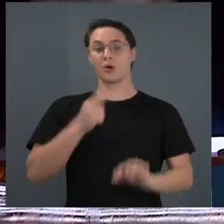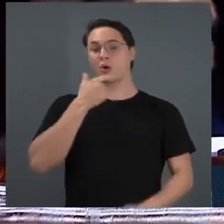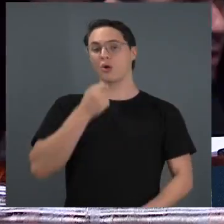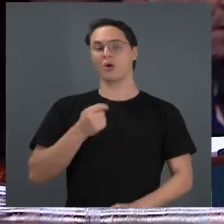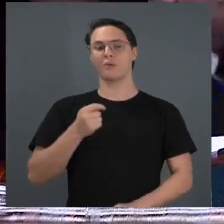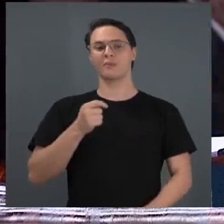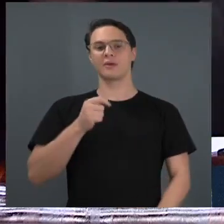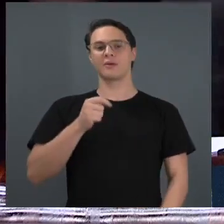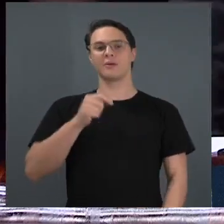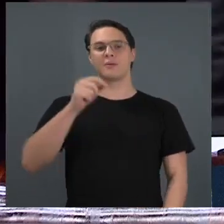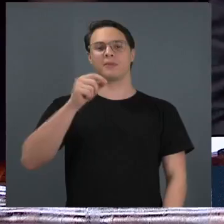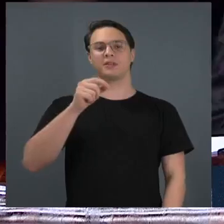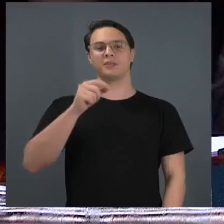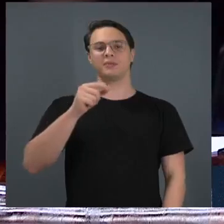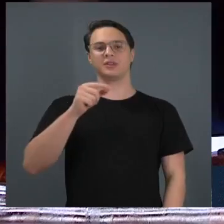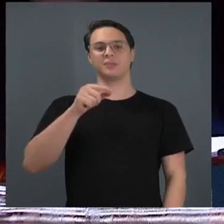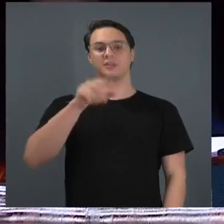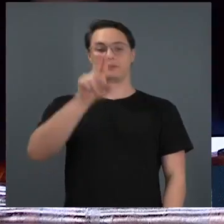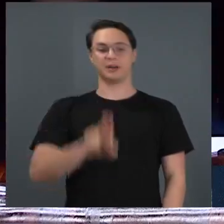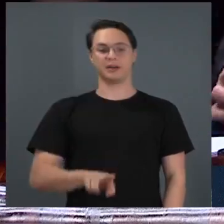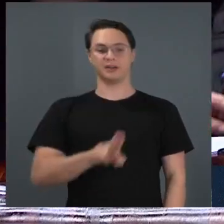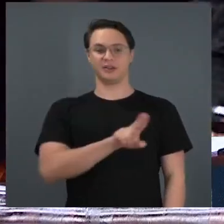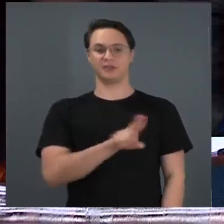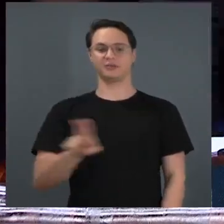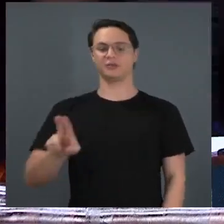Júlio Renato Lancelotti,